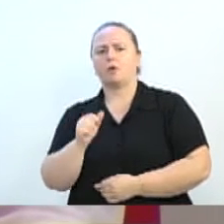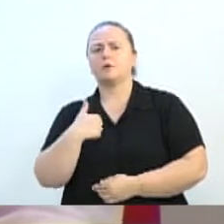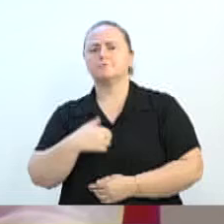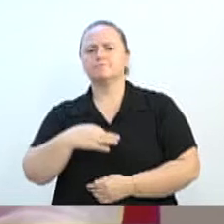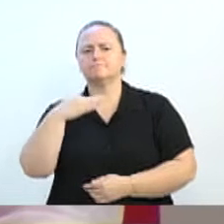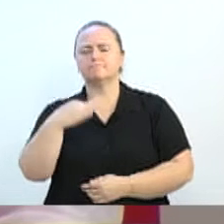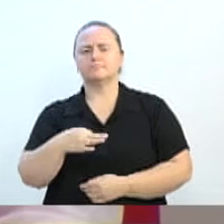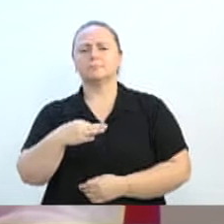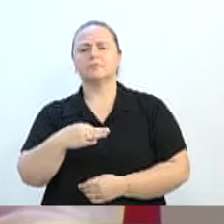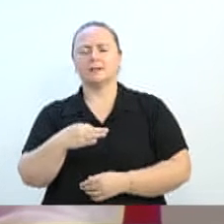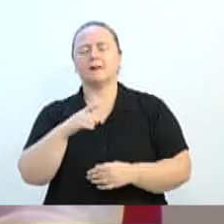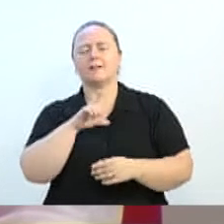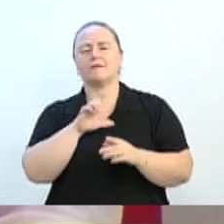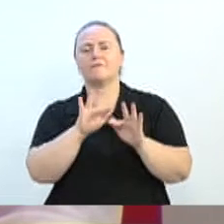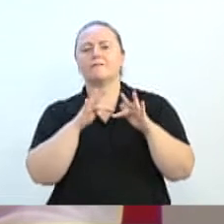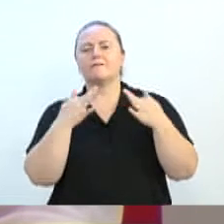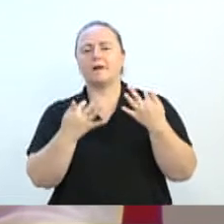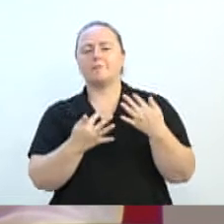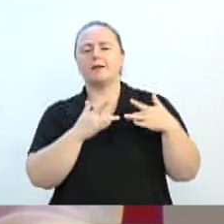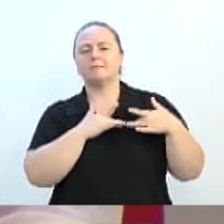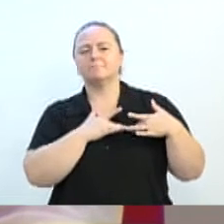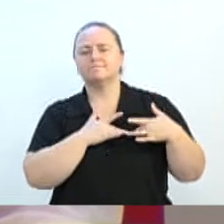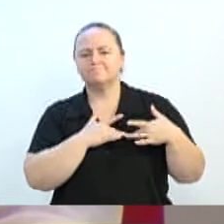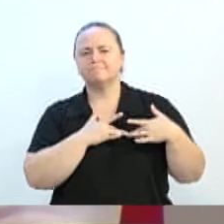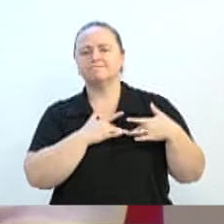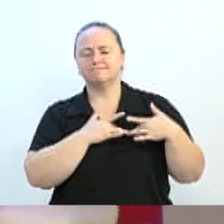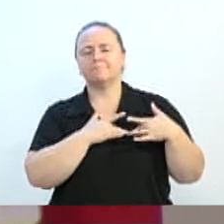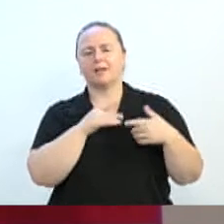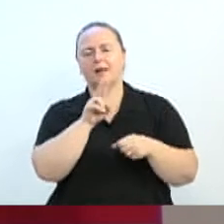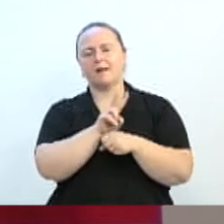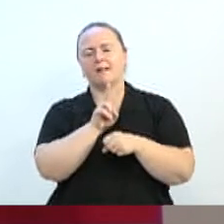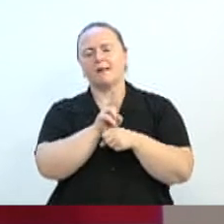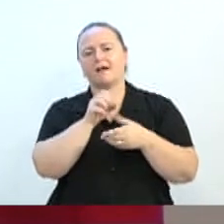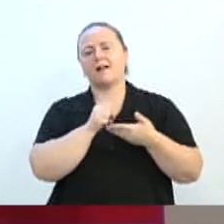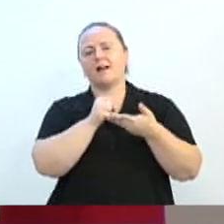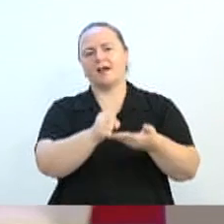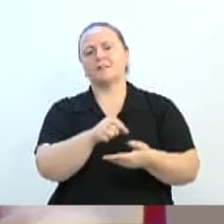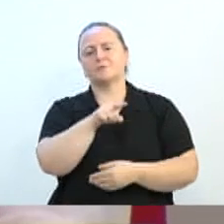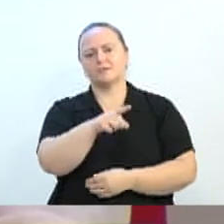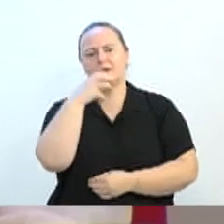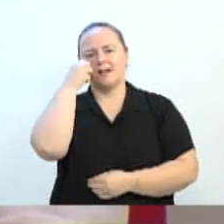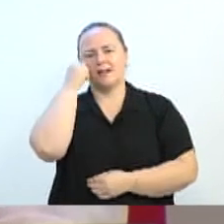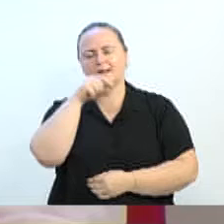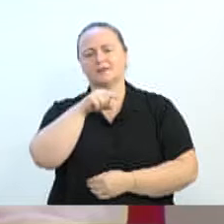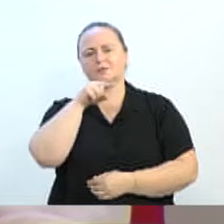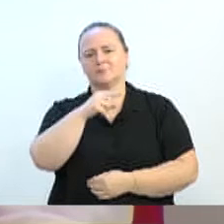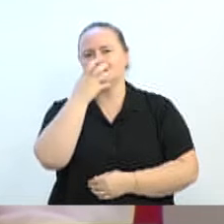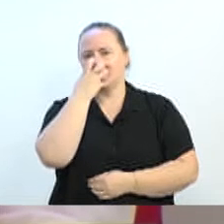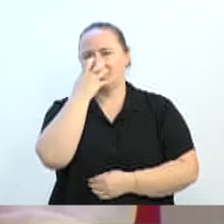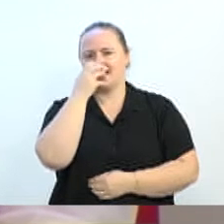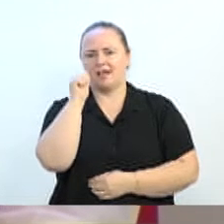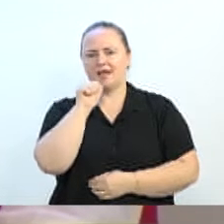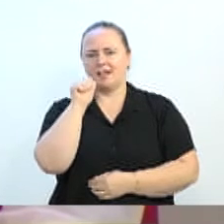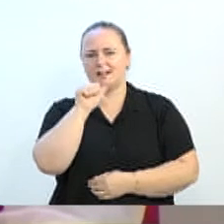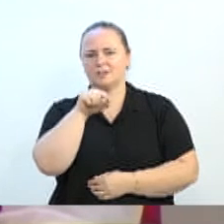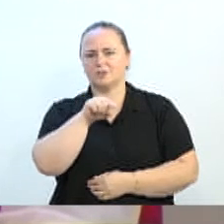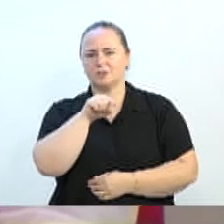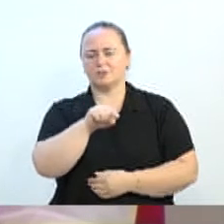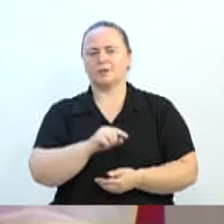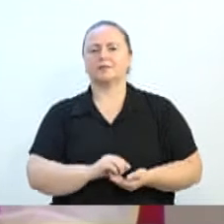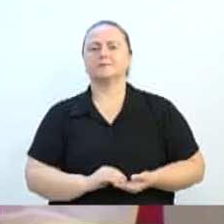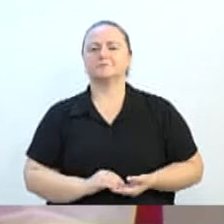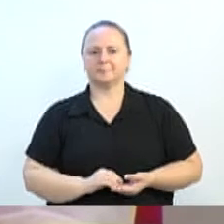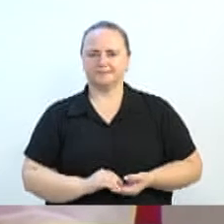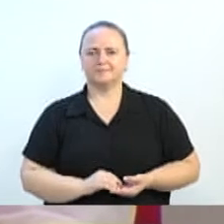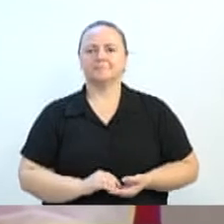família com o coração bondoso que eu sei que você tem mais dois animais que possa e a luz que ela possa ir para o lar Digno e